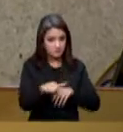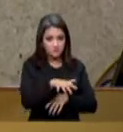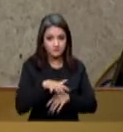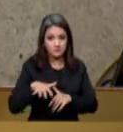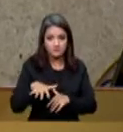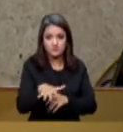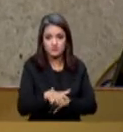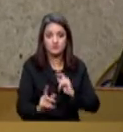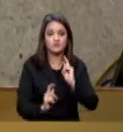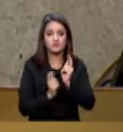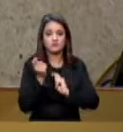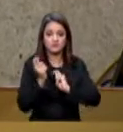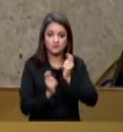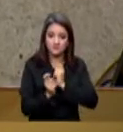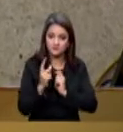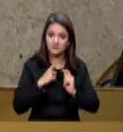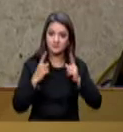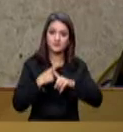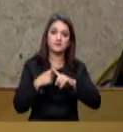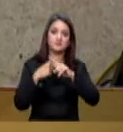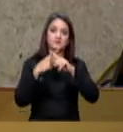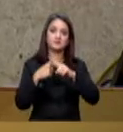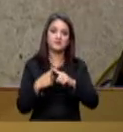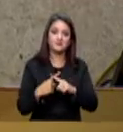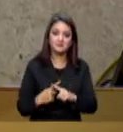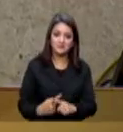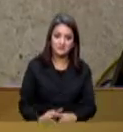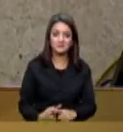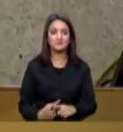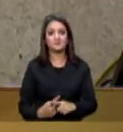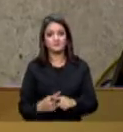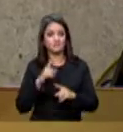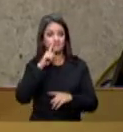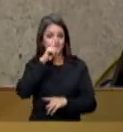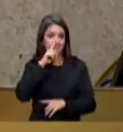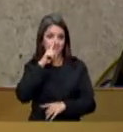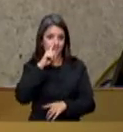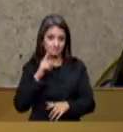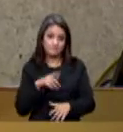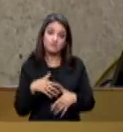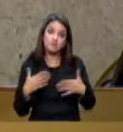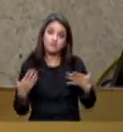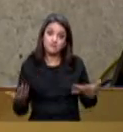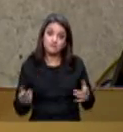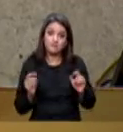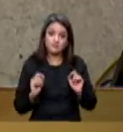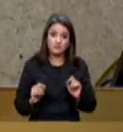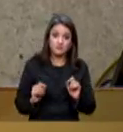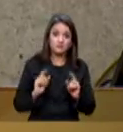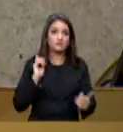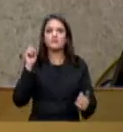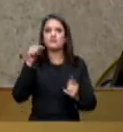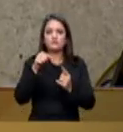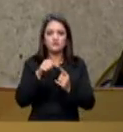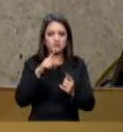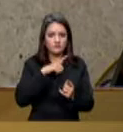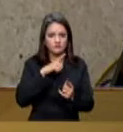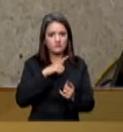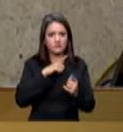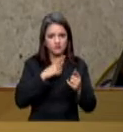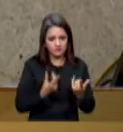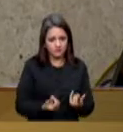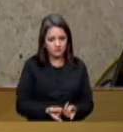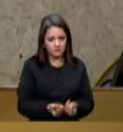indústria que torna a competição ruinosa ou autodestrutiva. Nesse caso, as causas do monopólio são